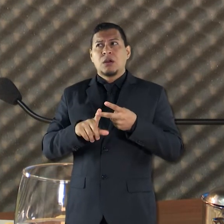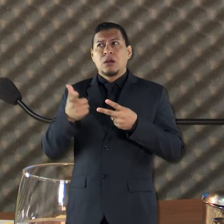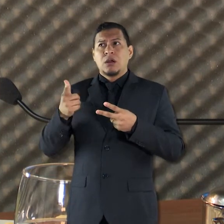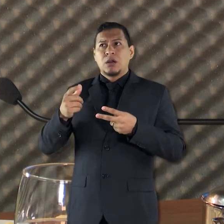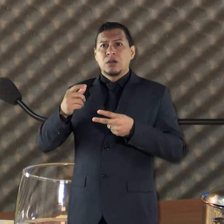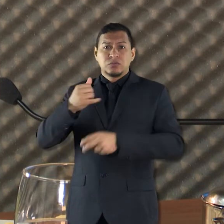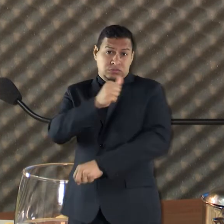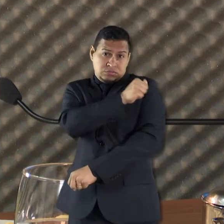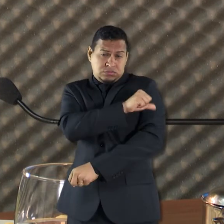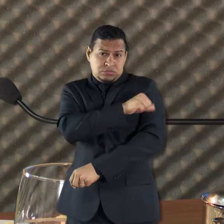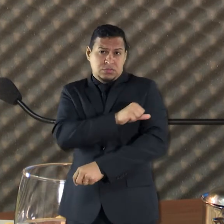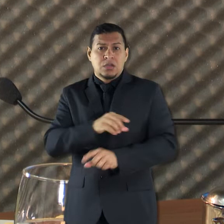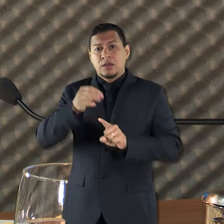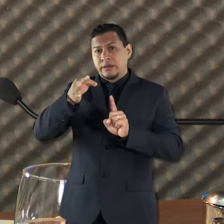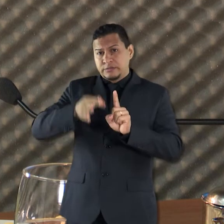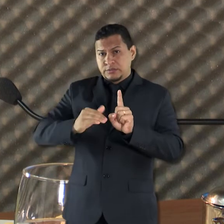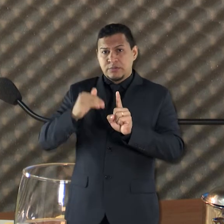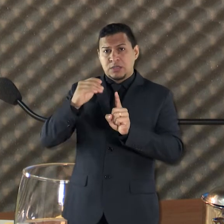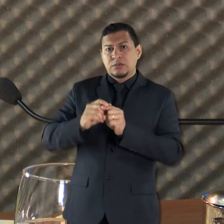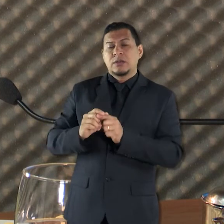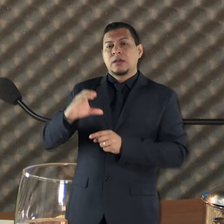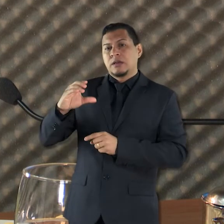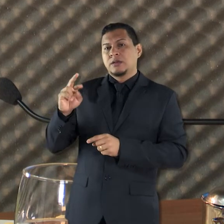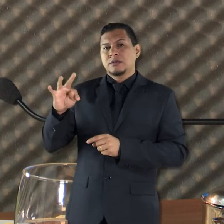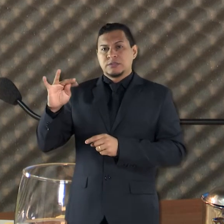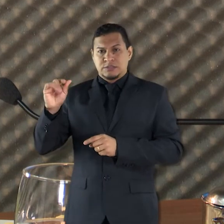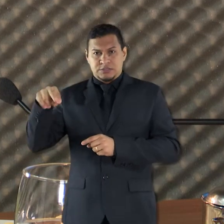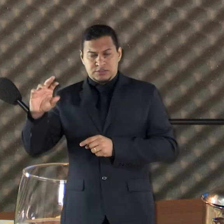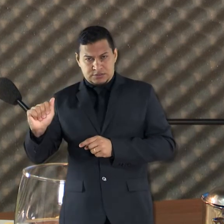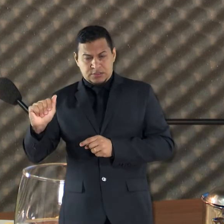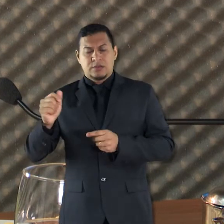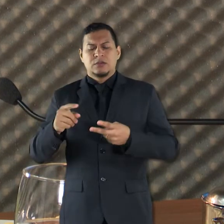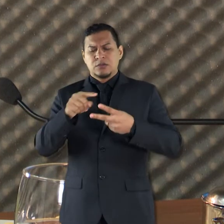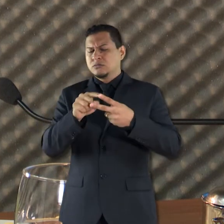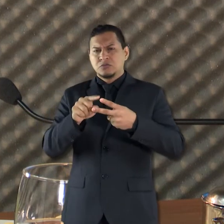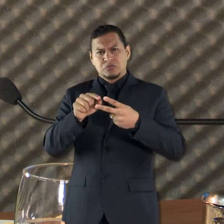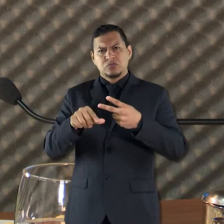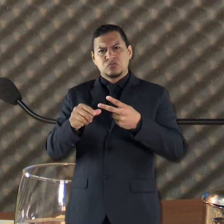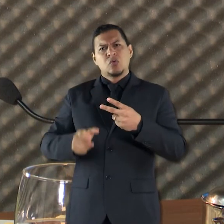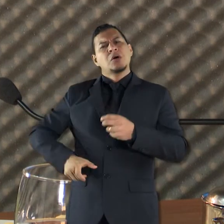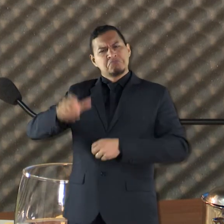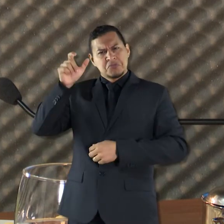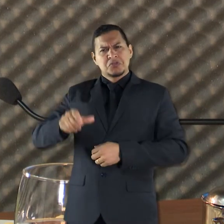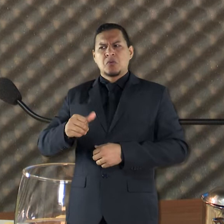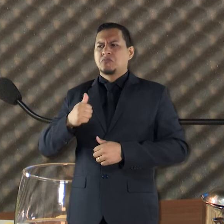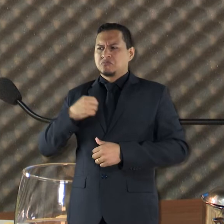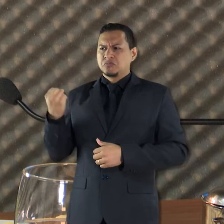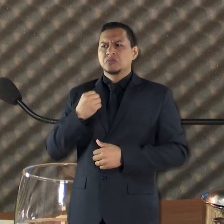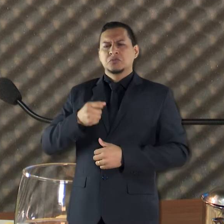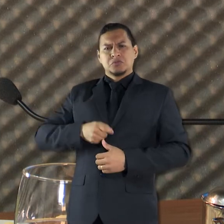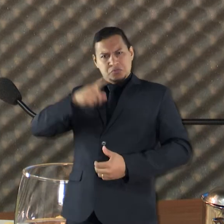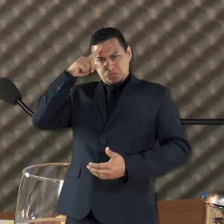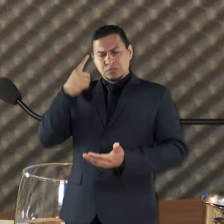o Rio de Janeiro com a desembargadora Cristina Gáulia, e hoje está o desembargador Joaquim. São pessoas assim, muito comprometidas. O Rio